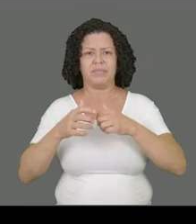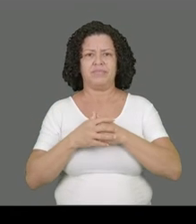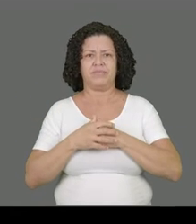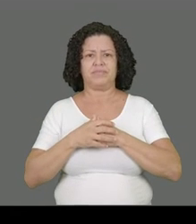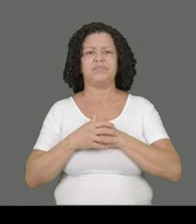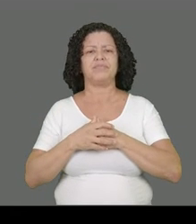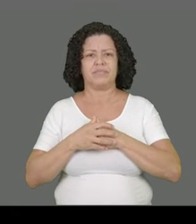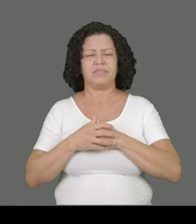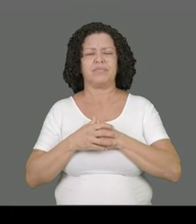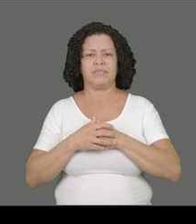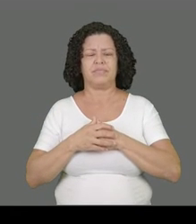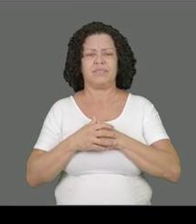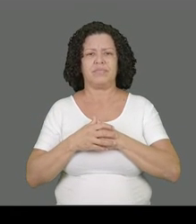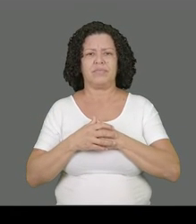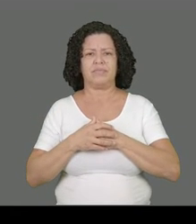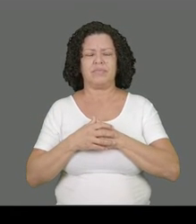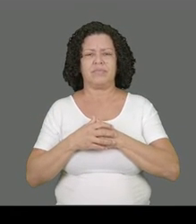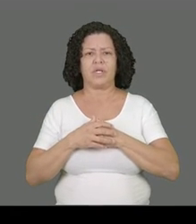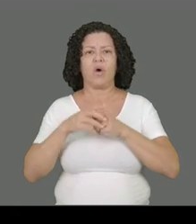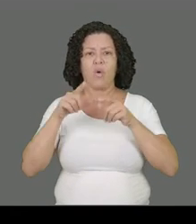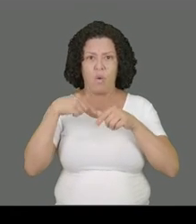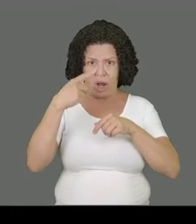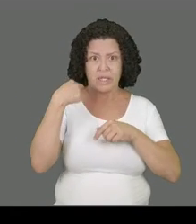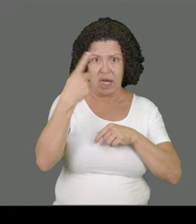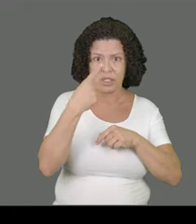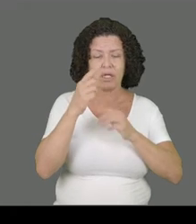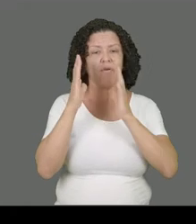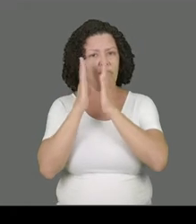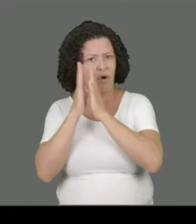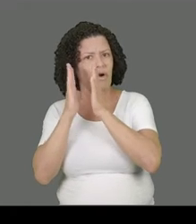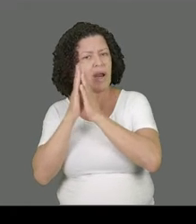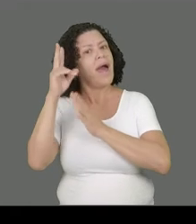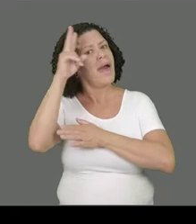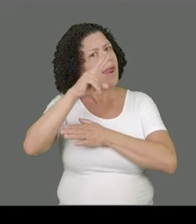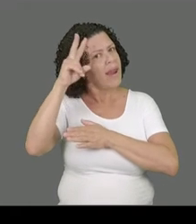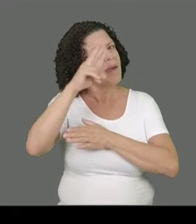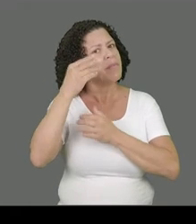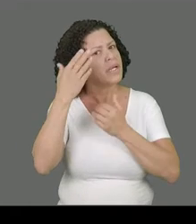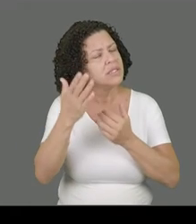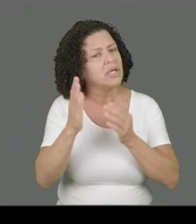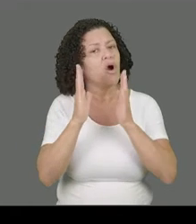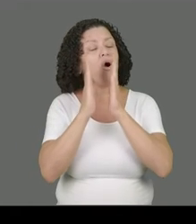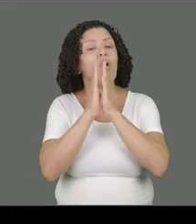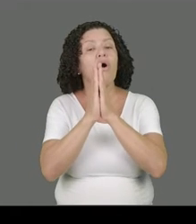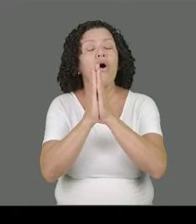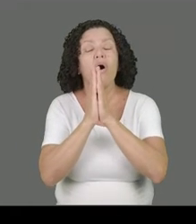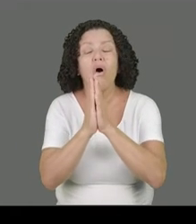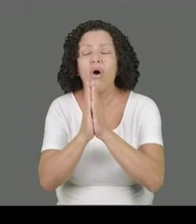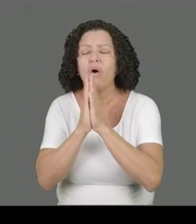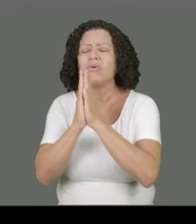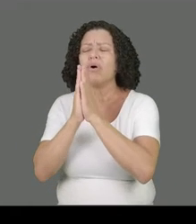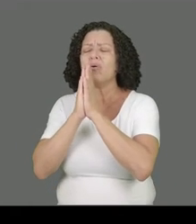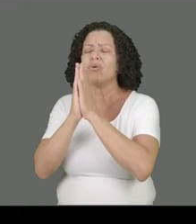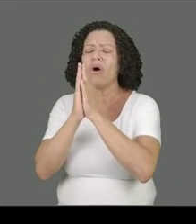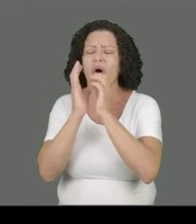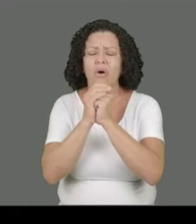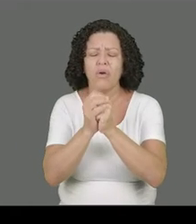agir. Dentro da própria palavra, quando formos orar, lembremos disso.